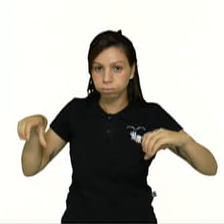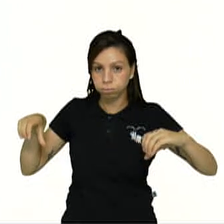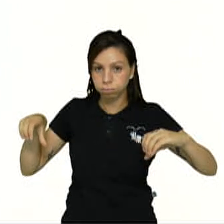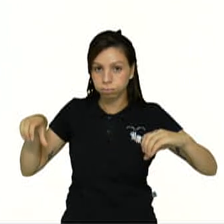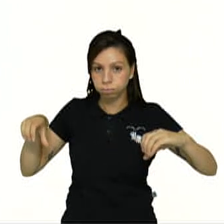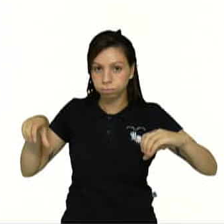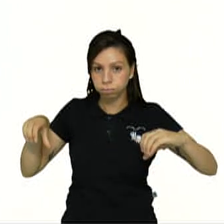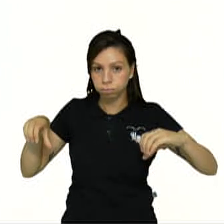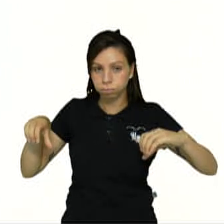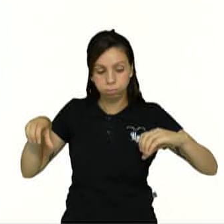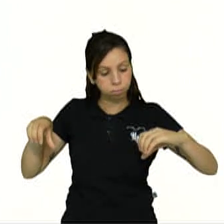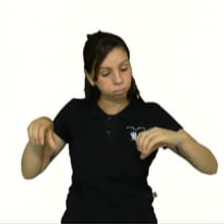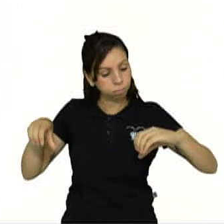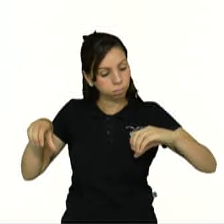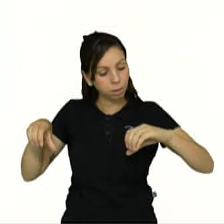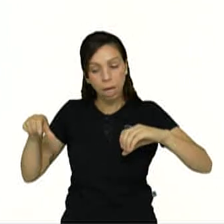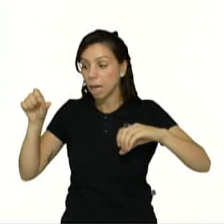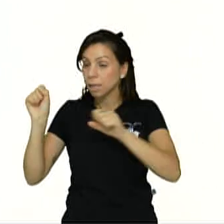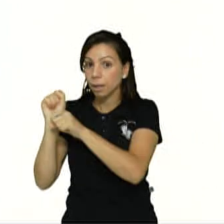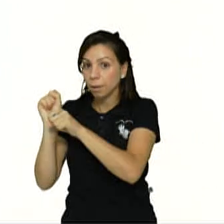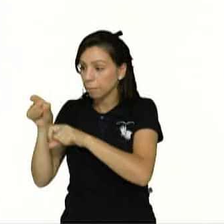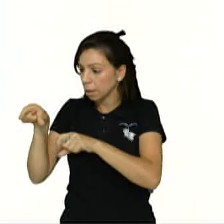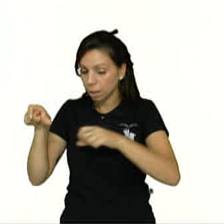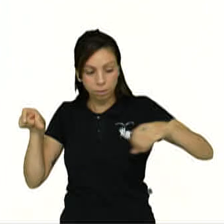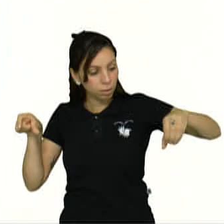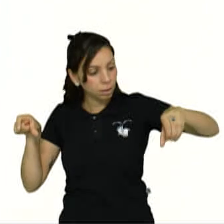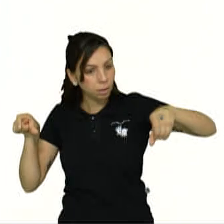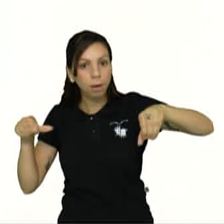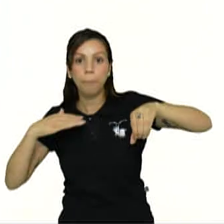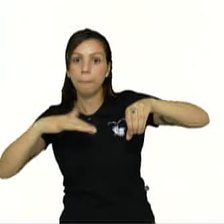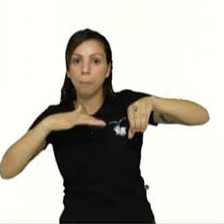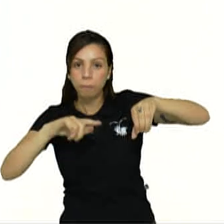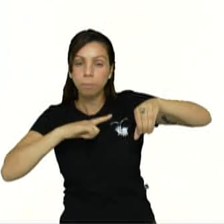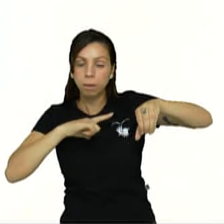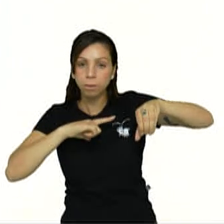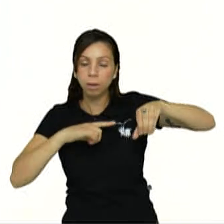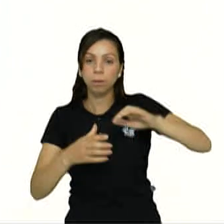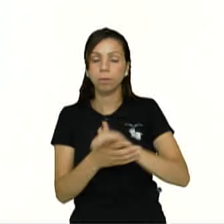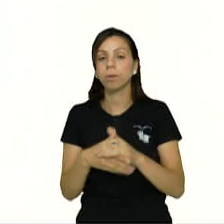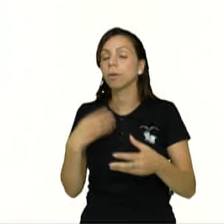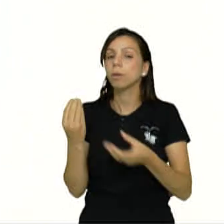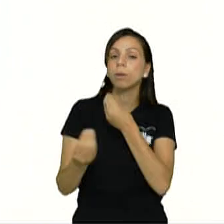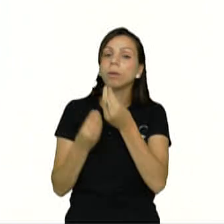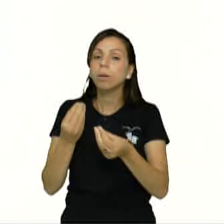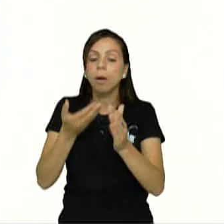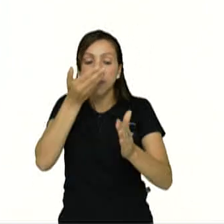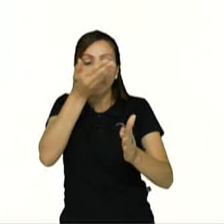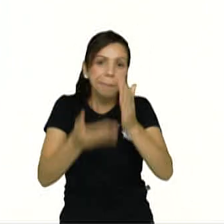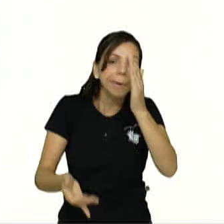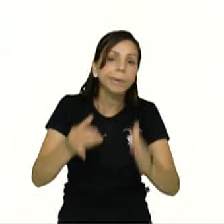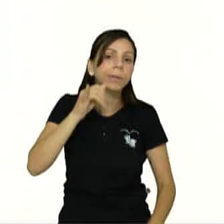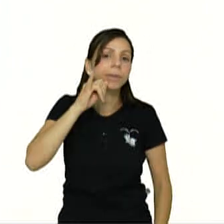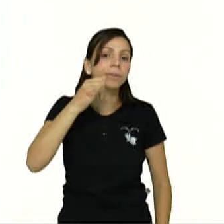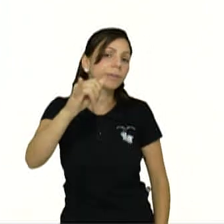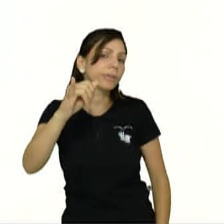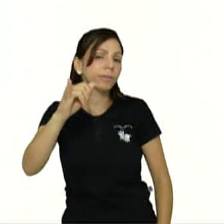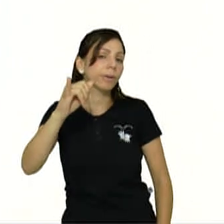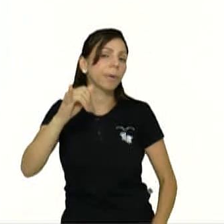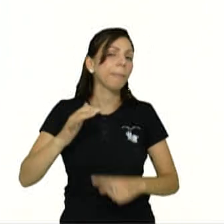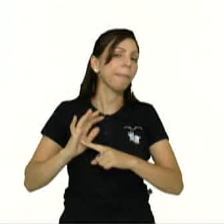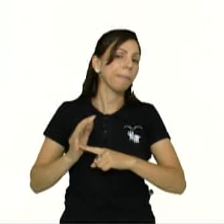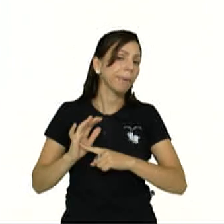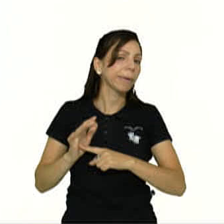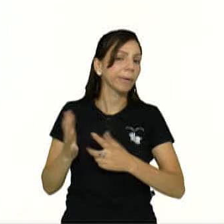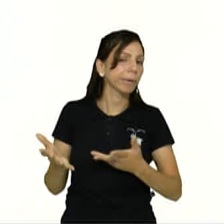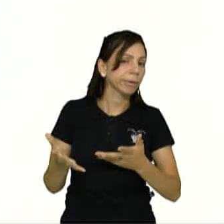se deslocam ligados um ao outro sobre o mesmo trilho. Qual é a perda de energia mecânica do